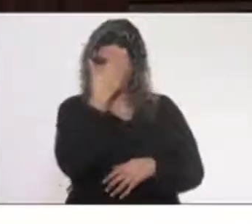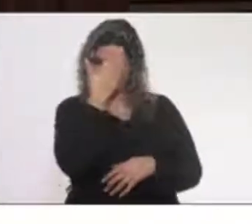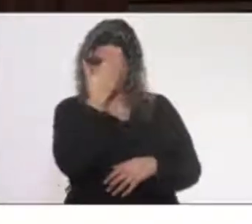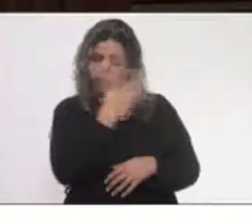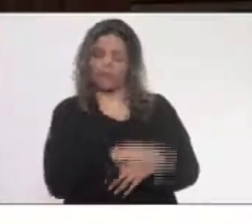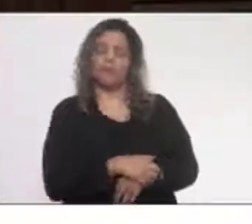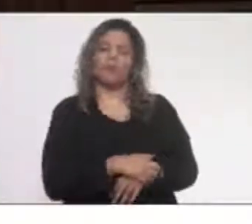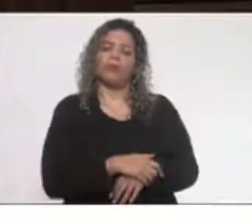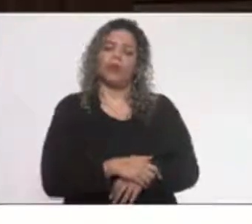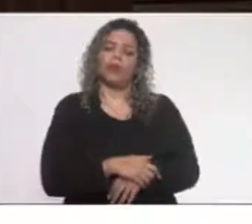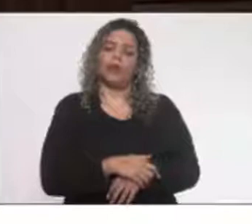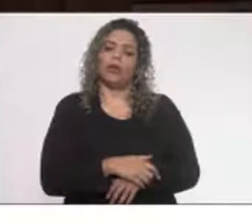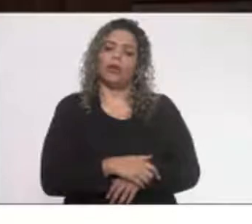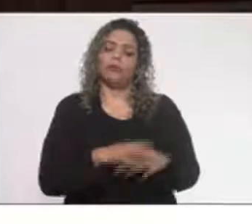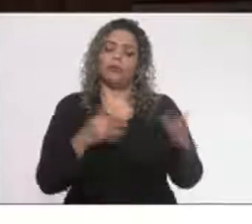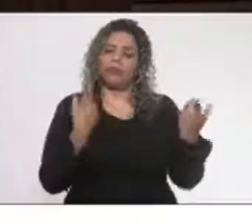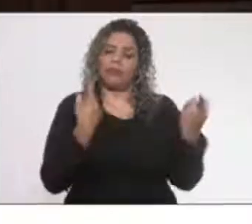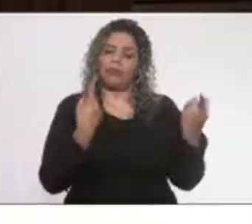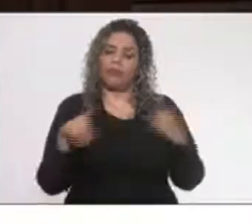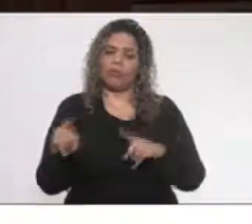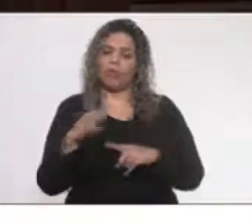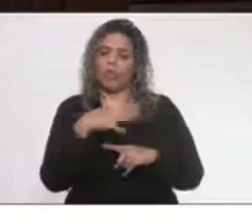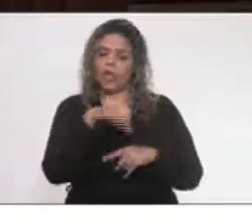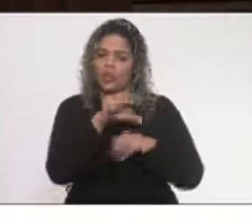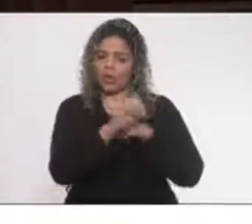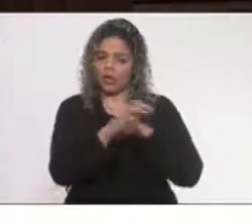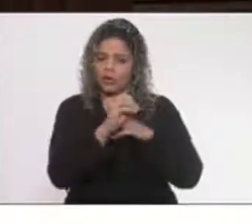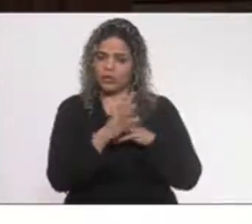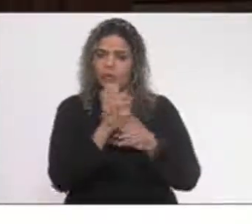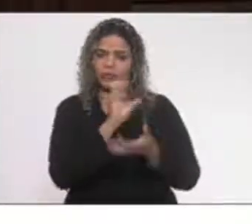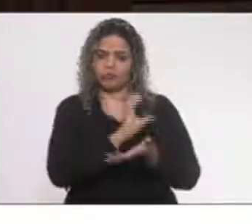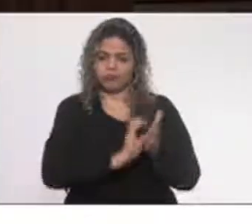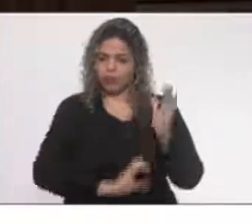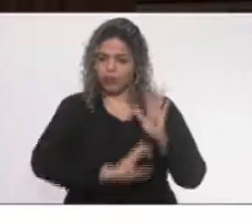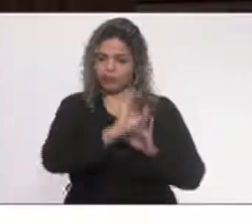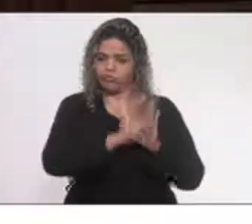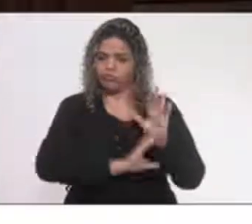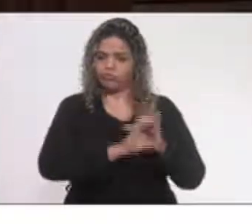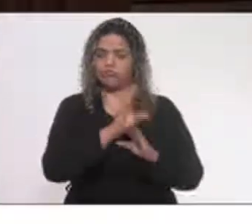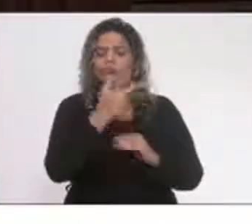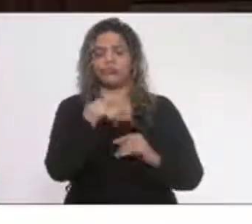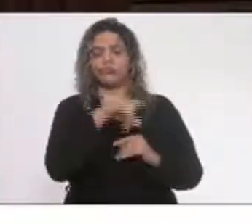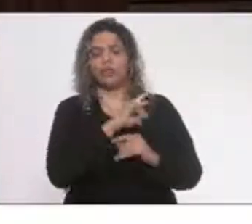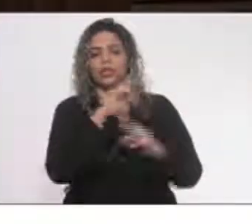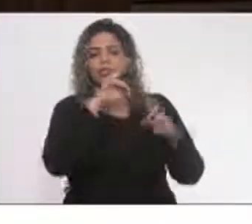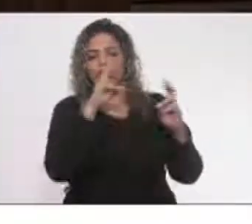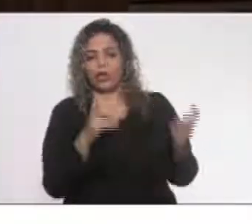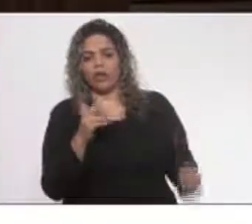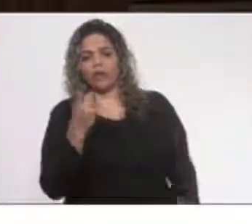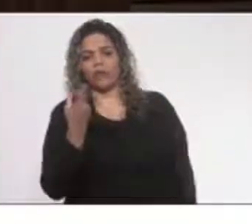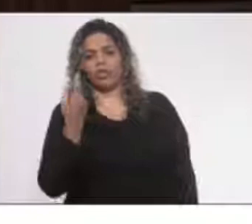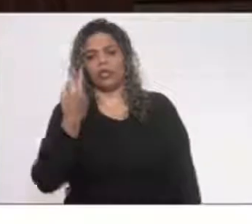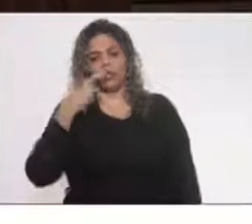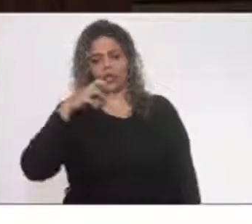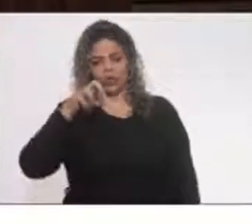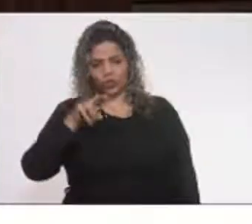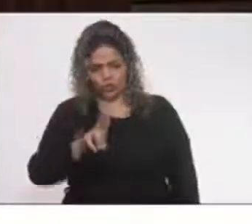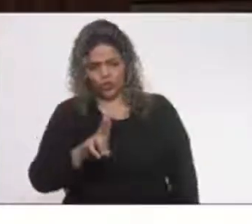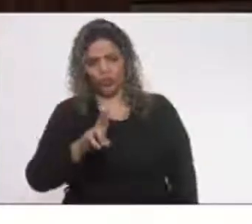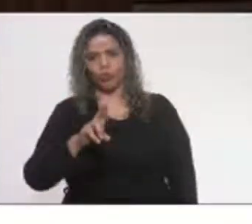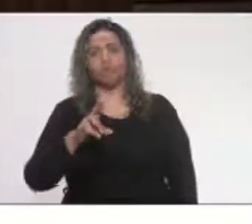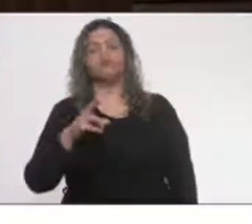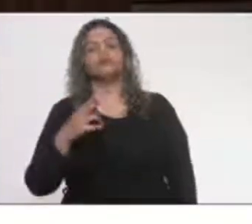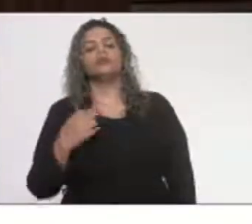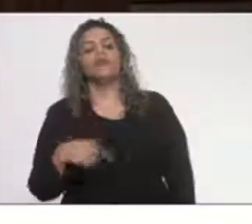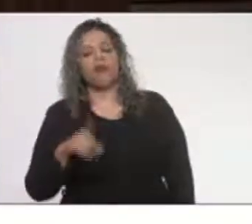disso, a exceção para a educação, para o Orçamento Federal da Educação, em relação à DRU, a desvinculação das receitas da